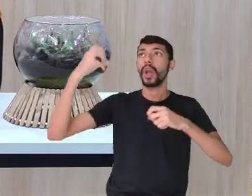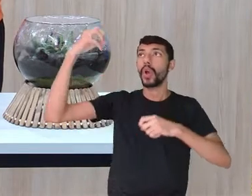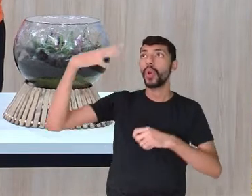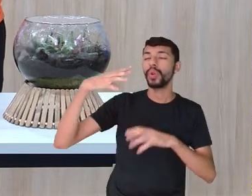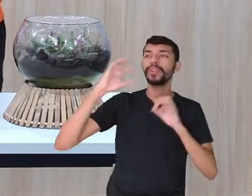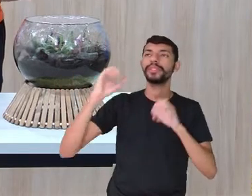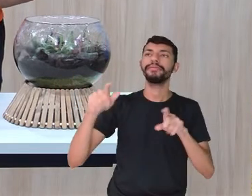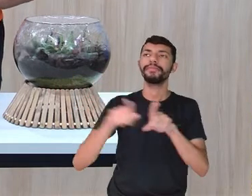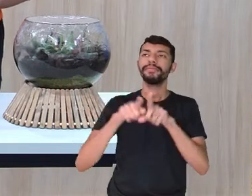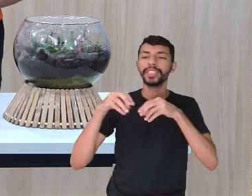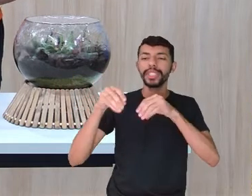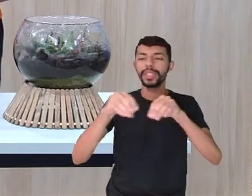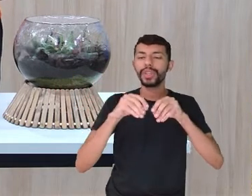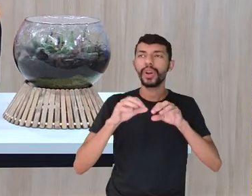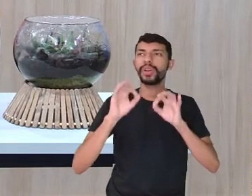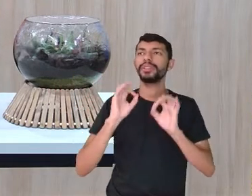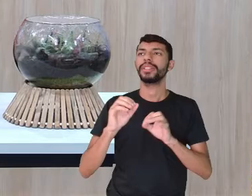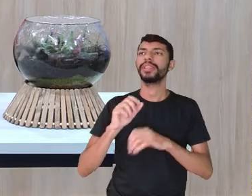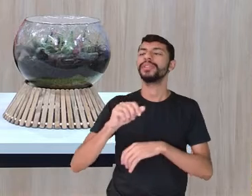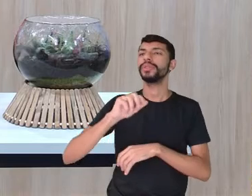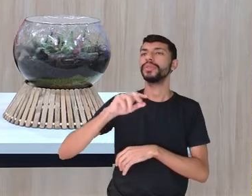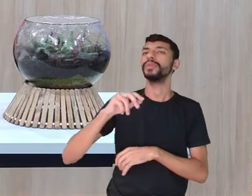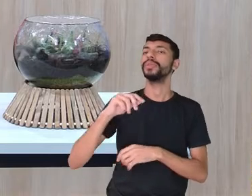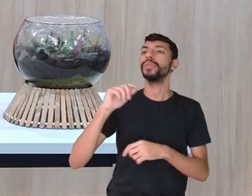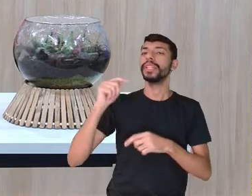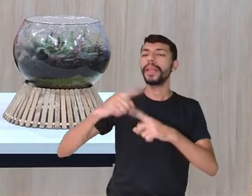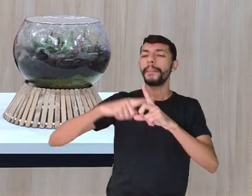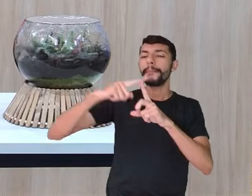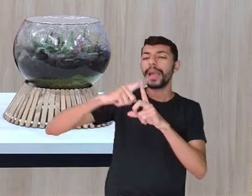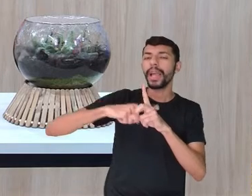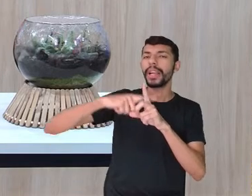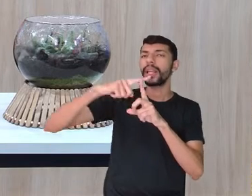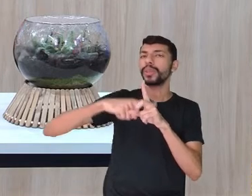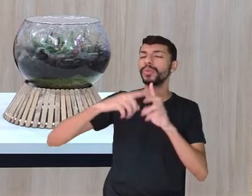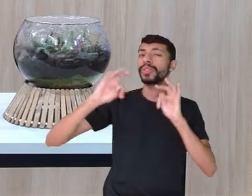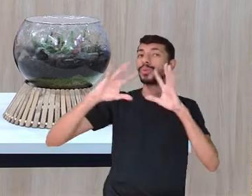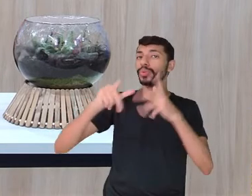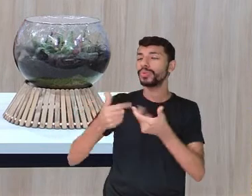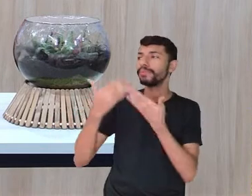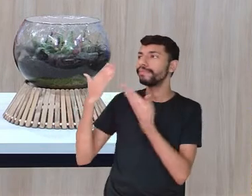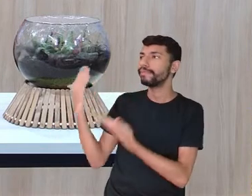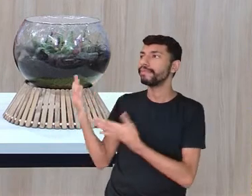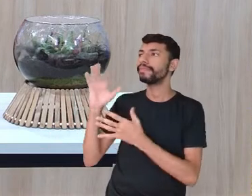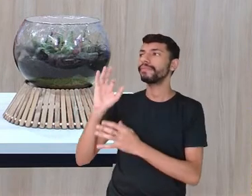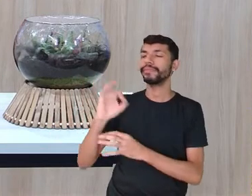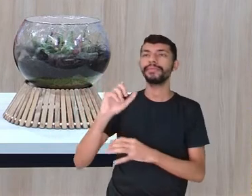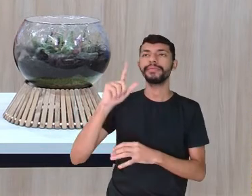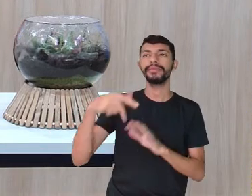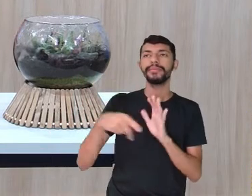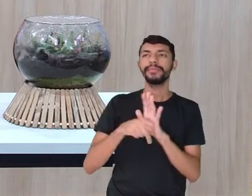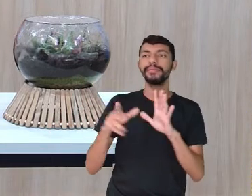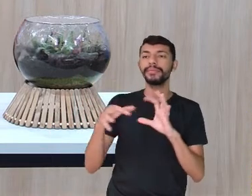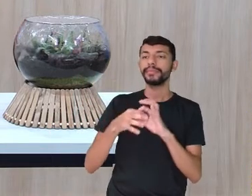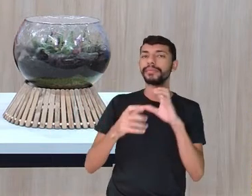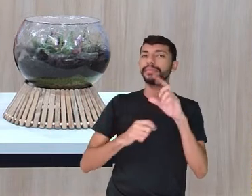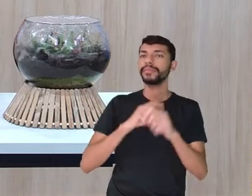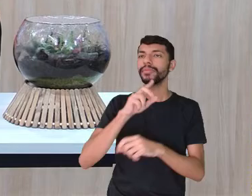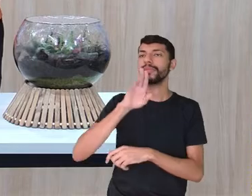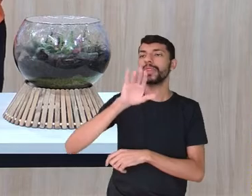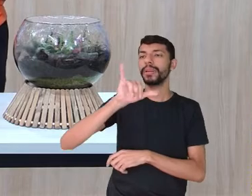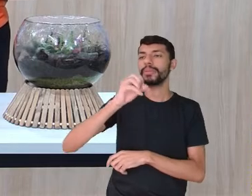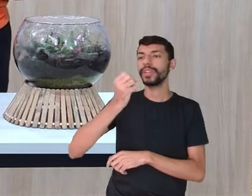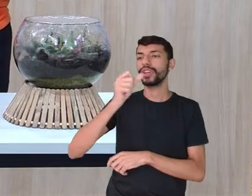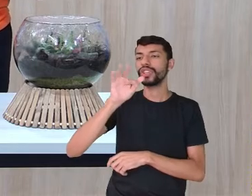luz, de solo, umidade, temperatura, tudo isso aí está dentro da